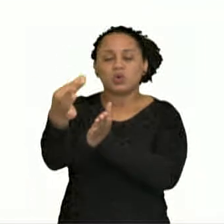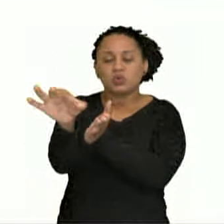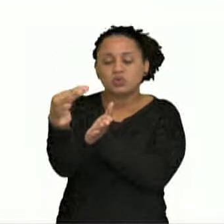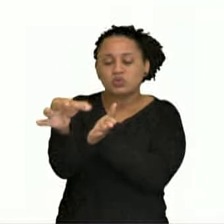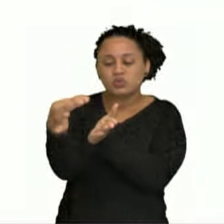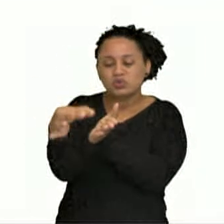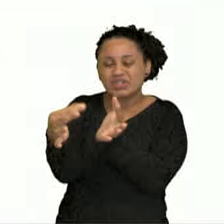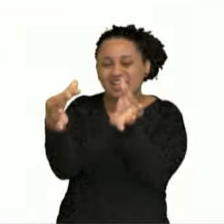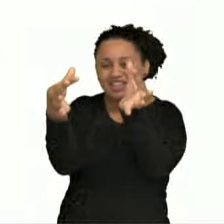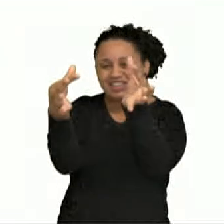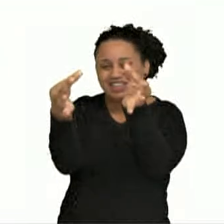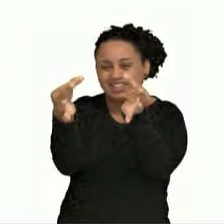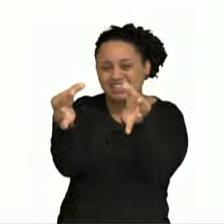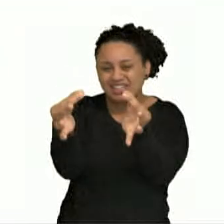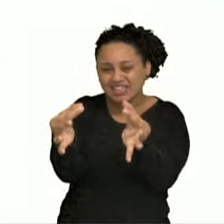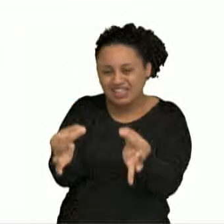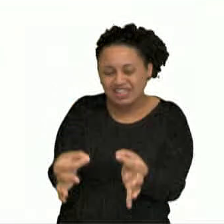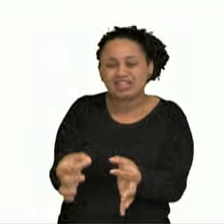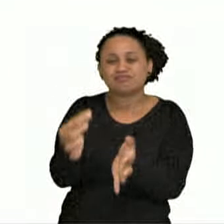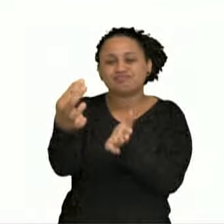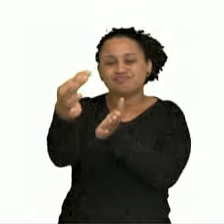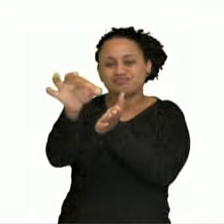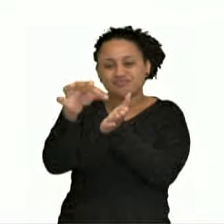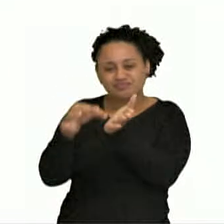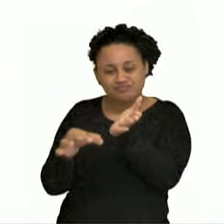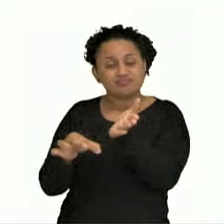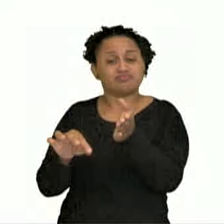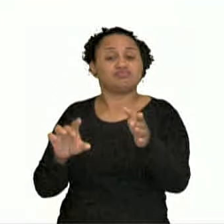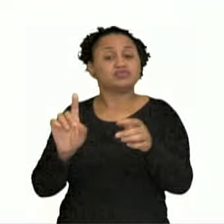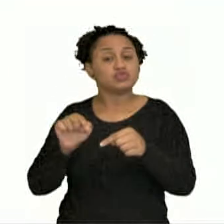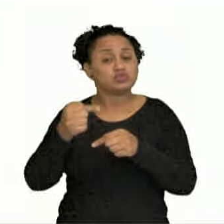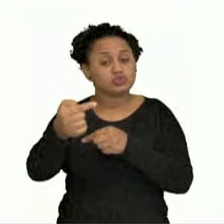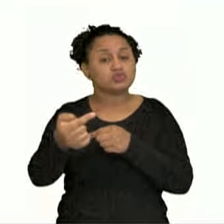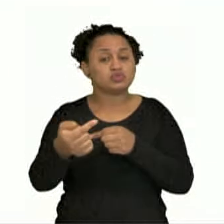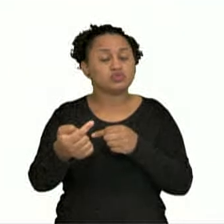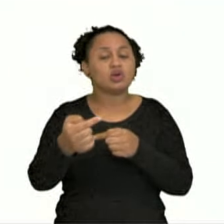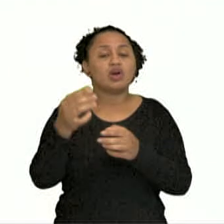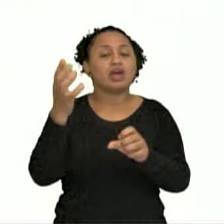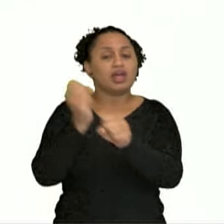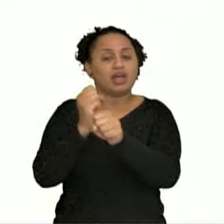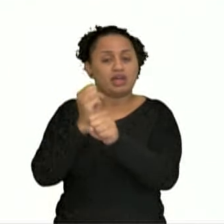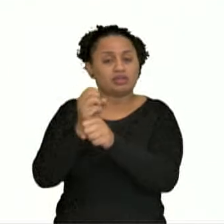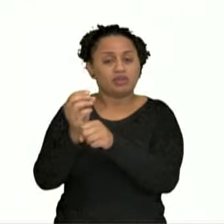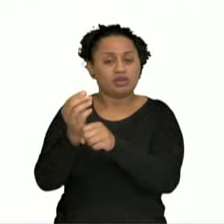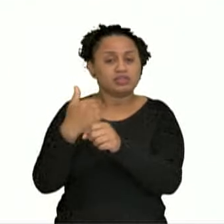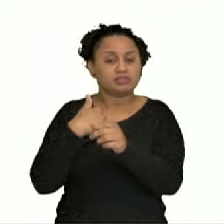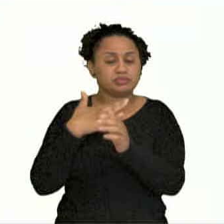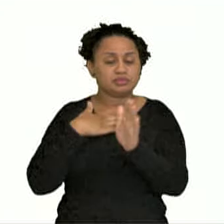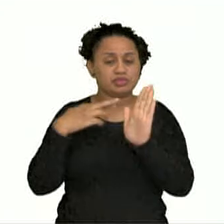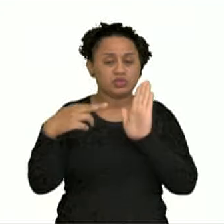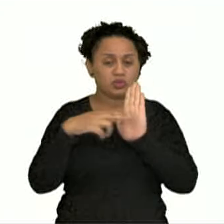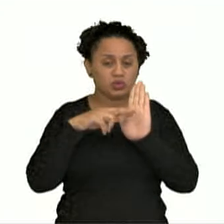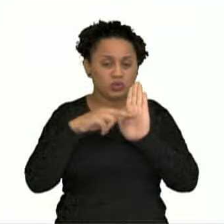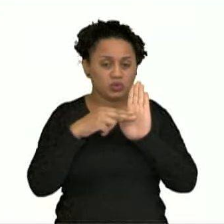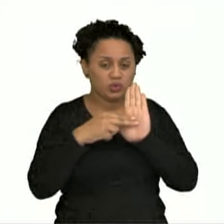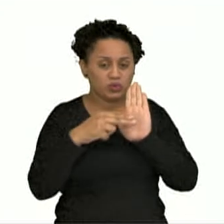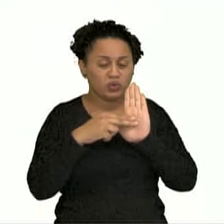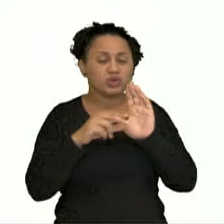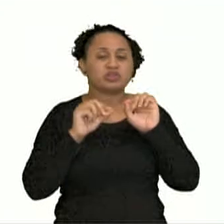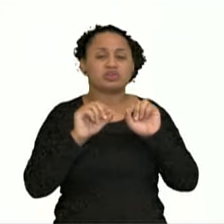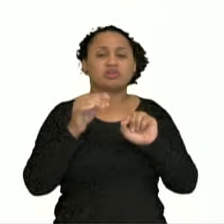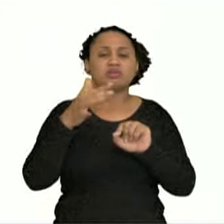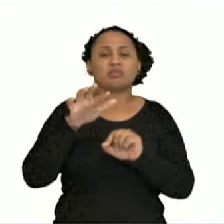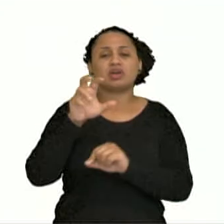tintim por tintim outra vez. E a nota que ela me dava ficava sempre em torno de